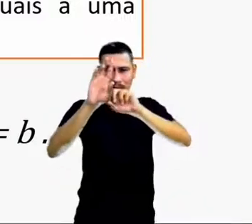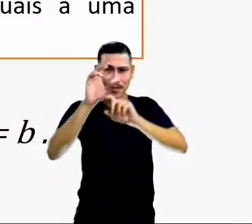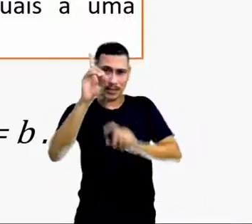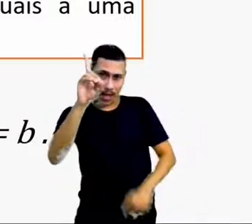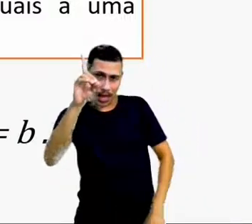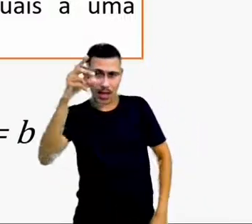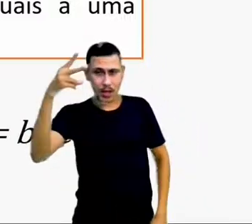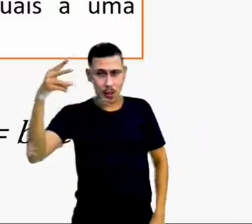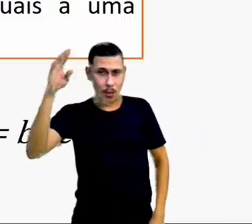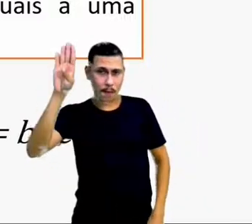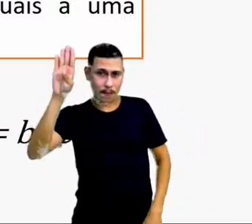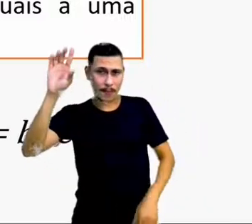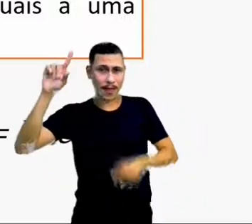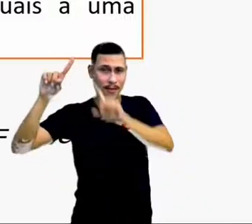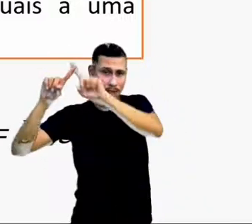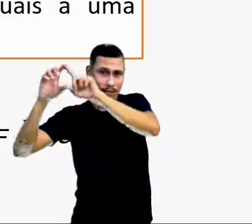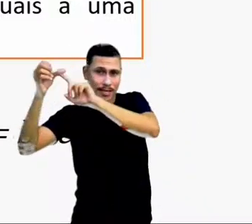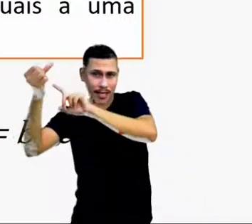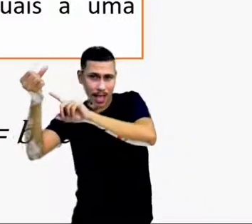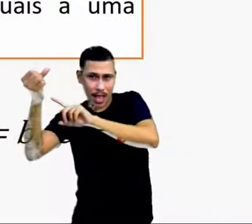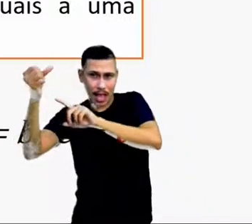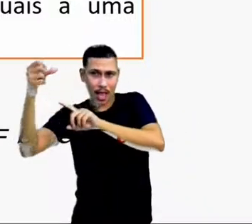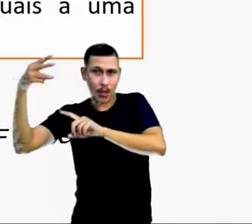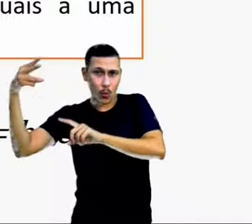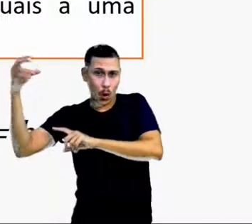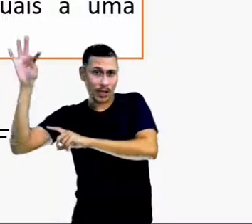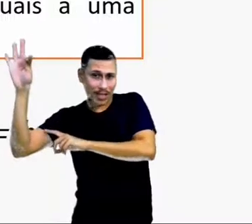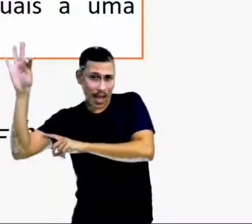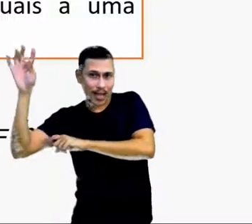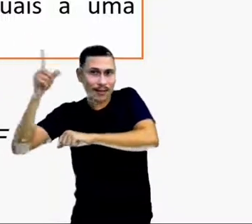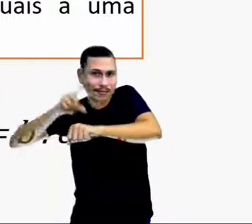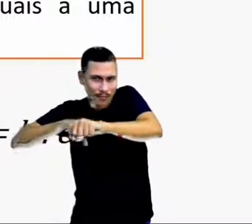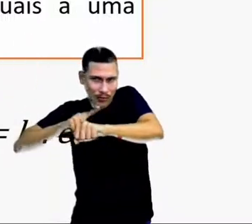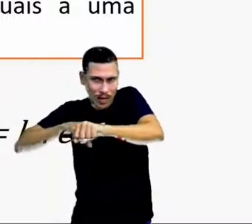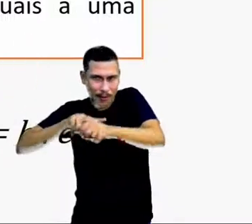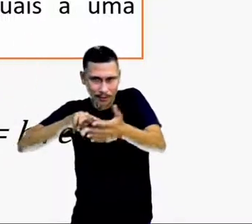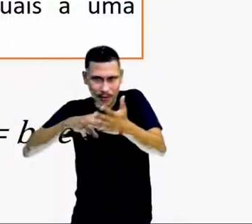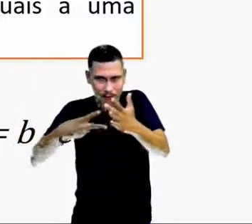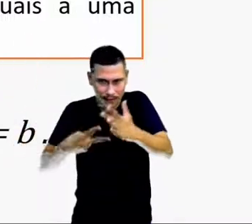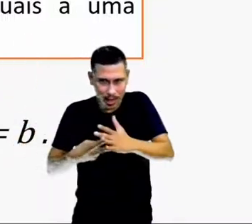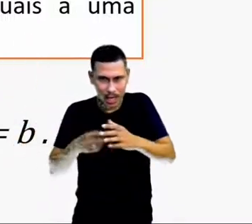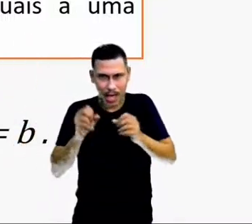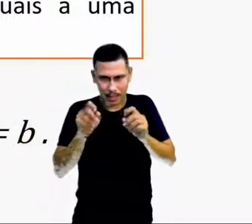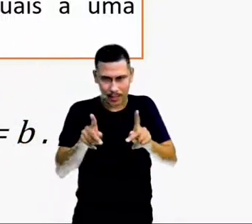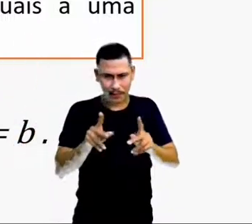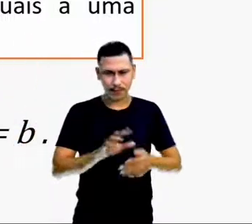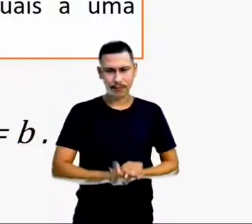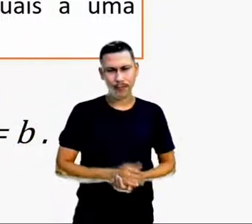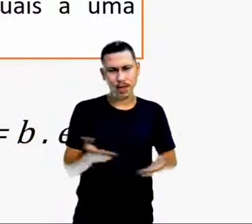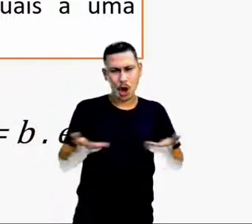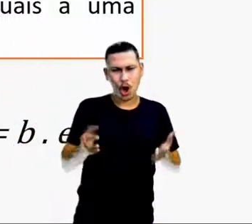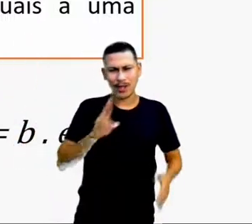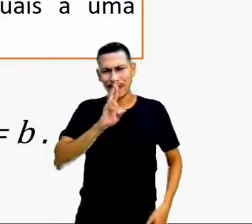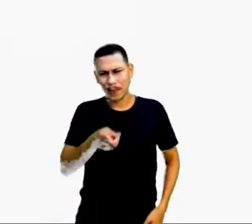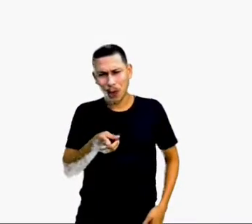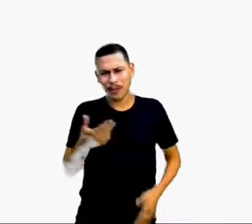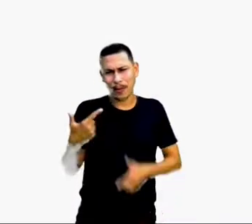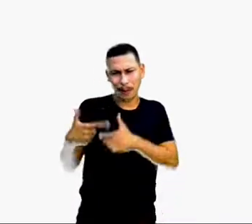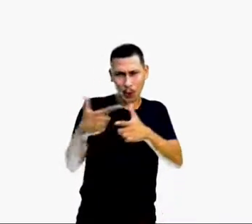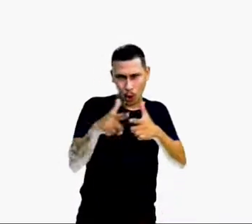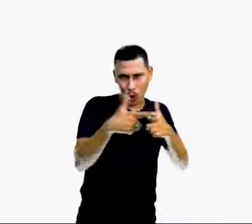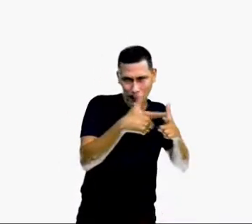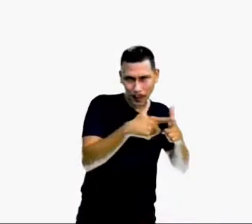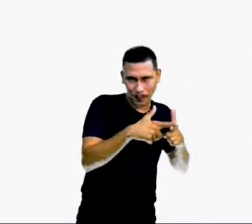vezes E igual ao T, que é uma constante proporcional. Vamos responder agora o nosso problema da